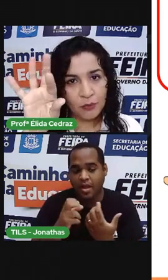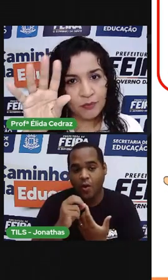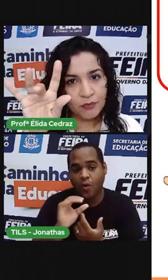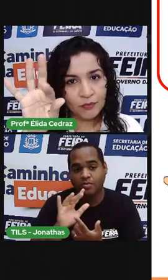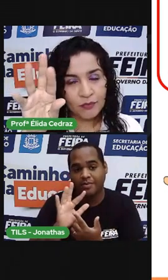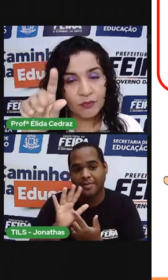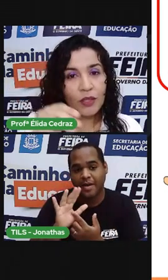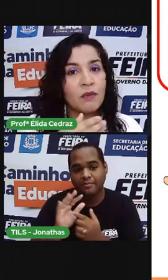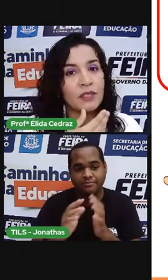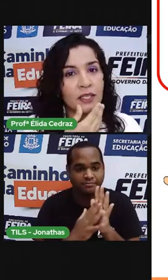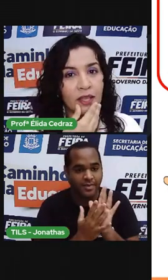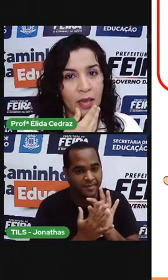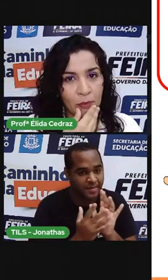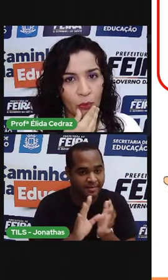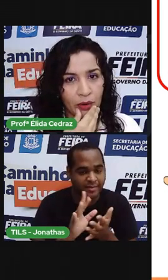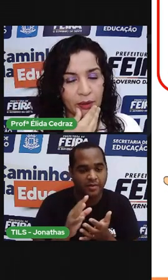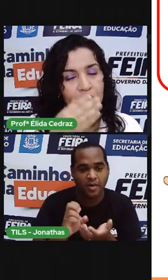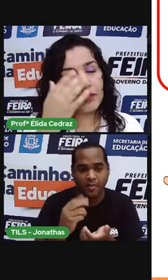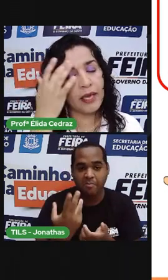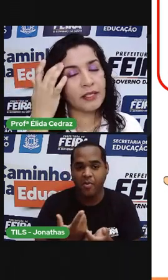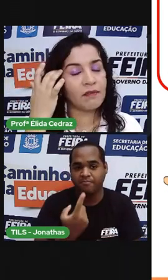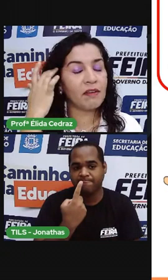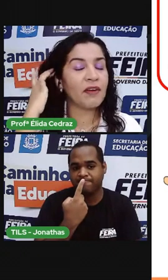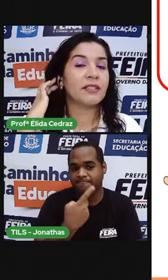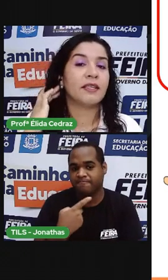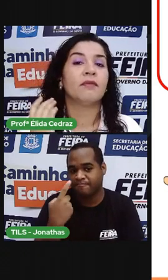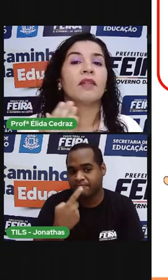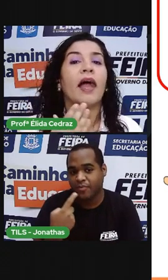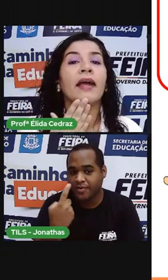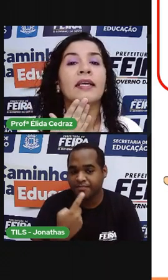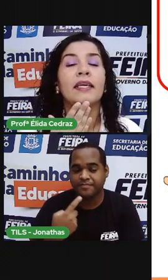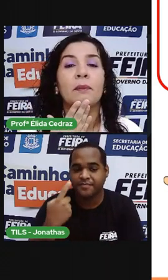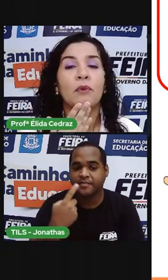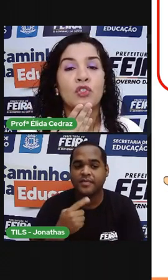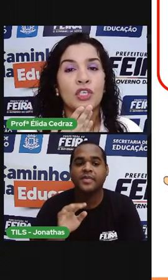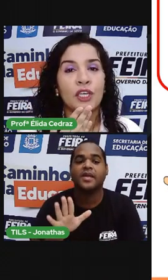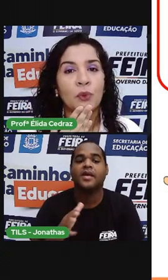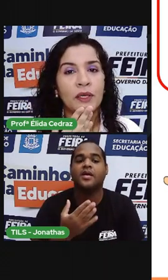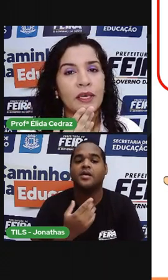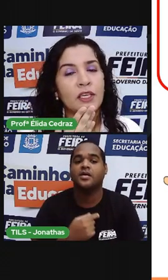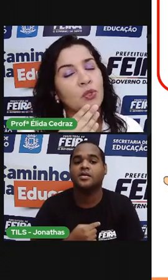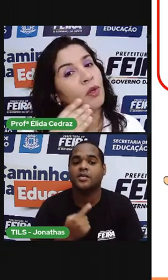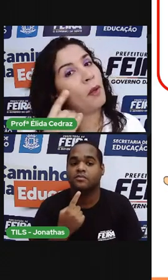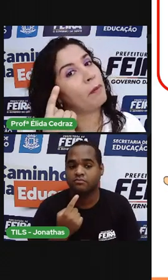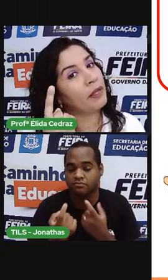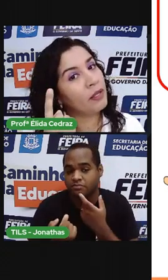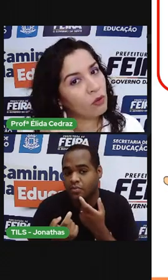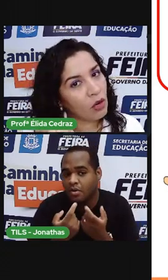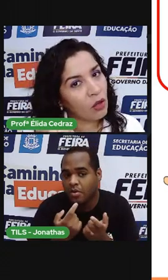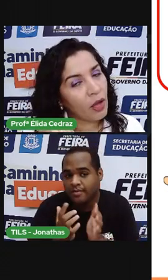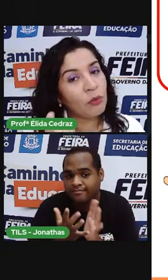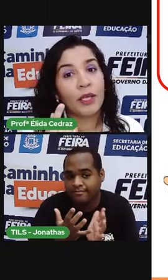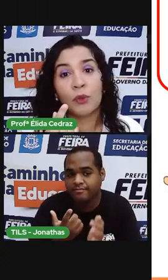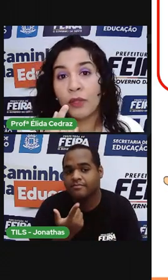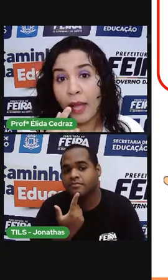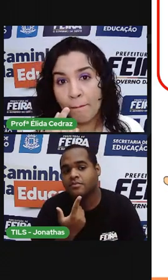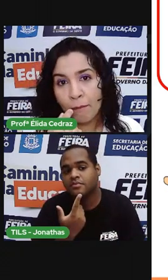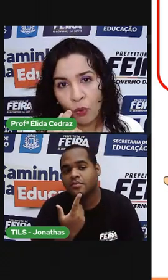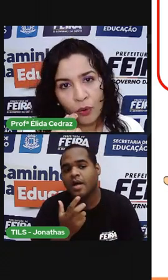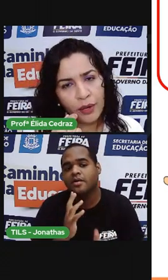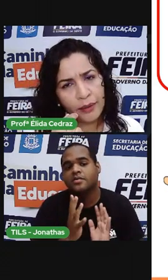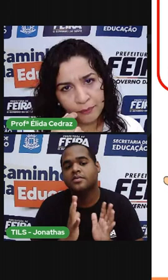mão e você tem a boca. O que que você vai fazer? Aqui na pontinha do queixo, para não colocar o dedo